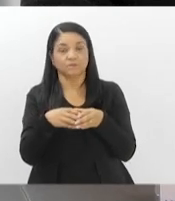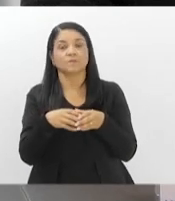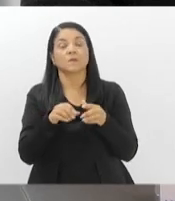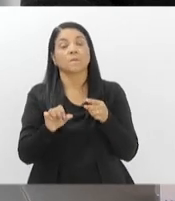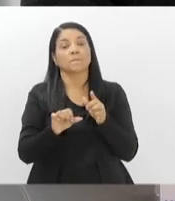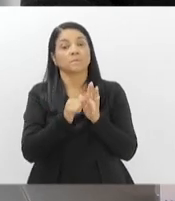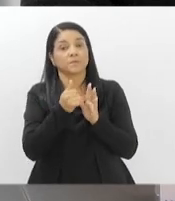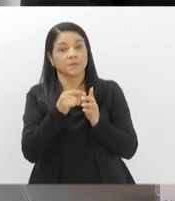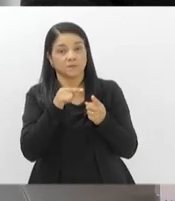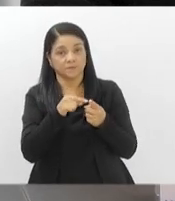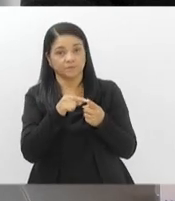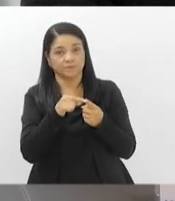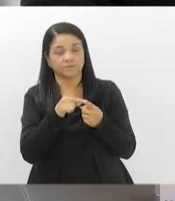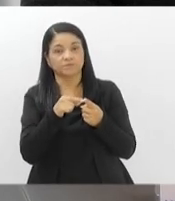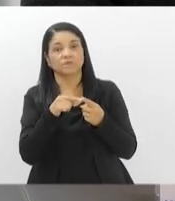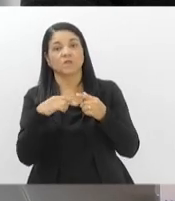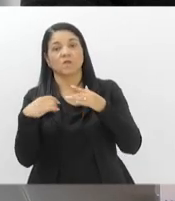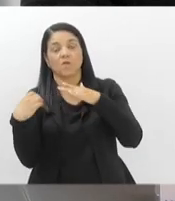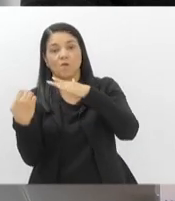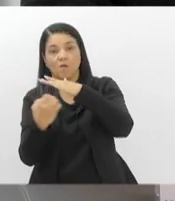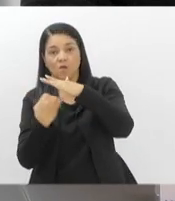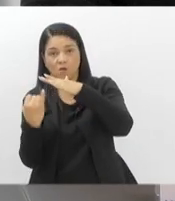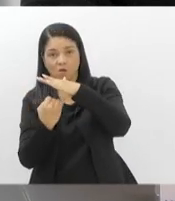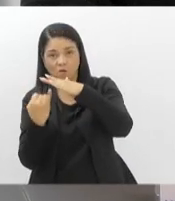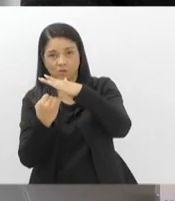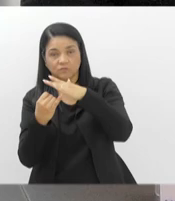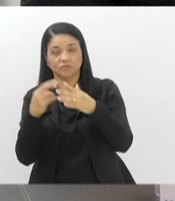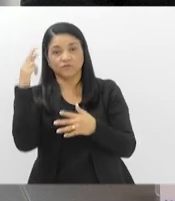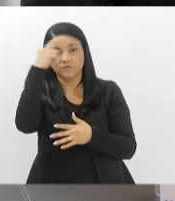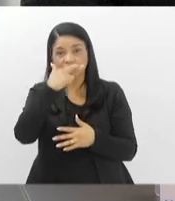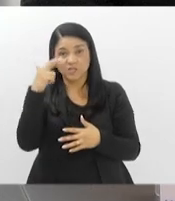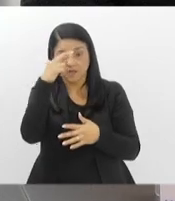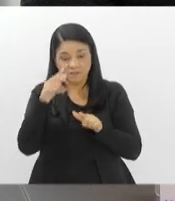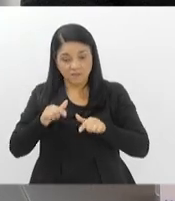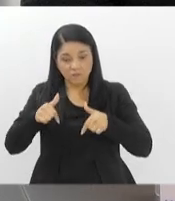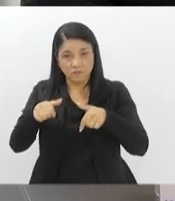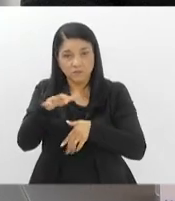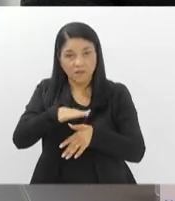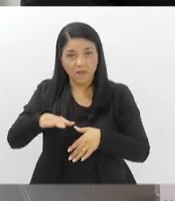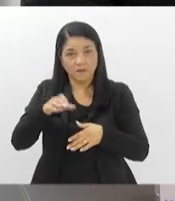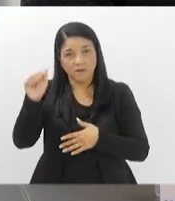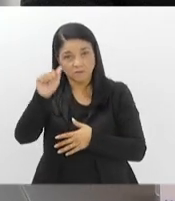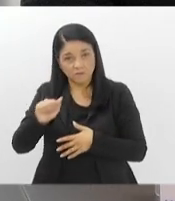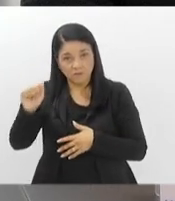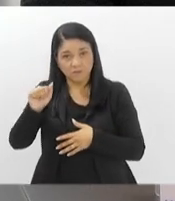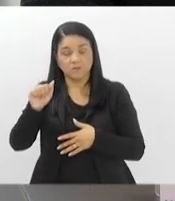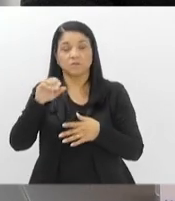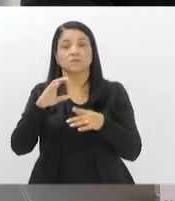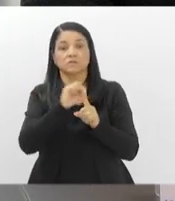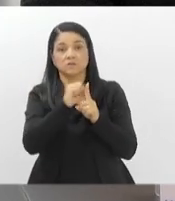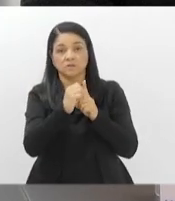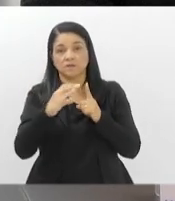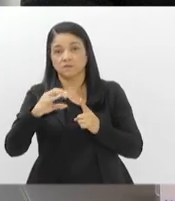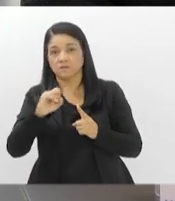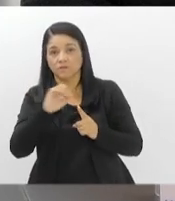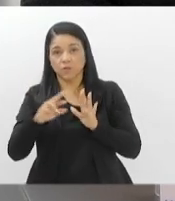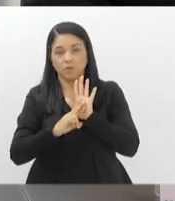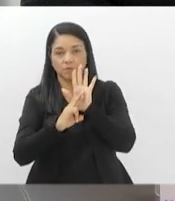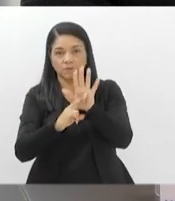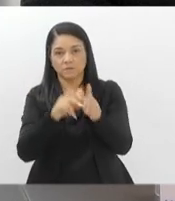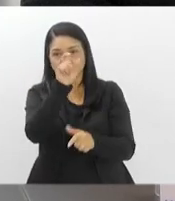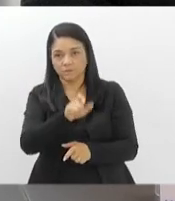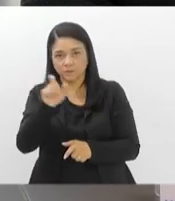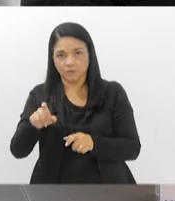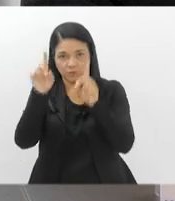primeiro órgãos de fiscalização e com atuação na área assim como associações de sociedades civis representativas das pessoas com